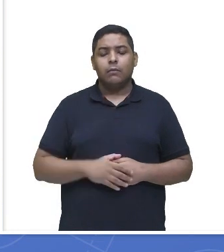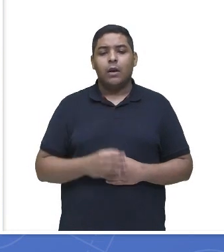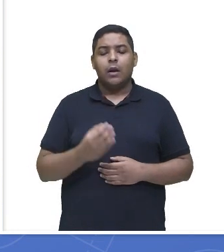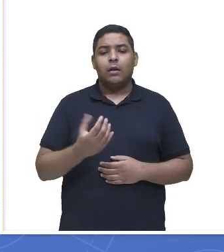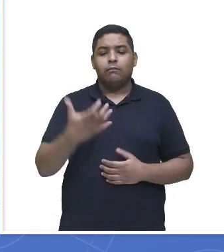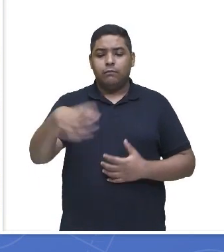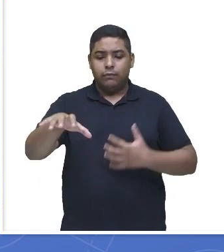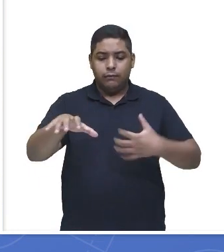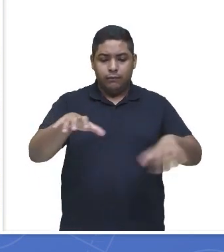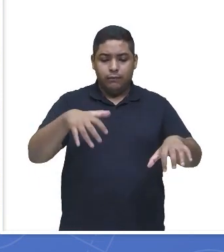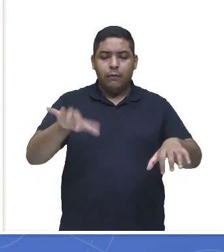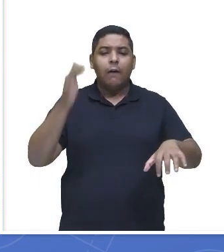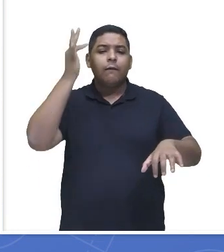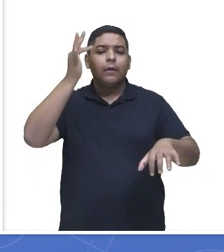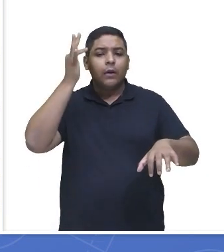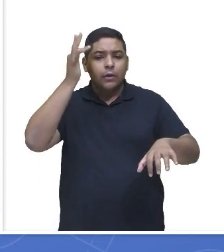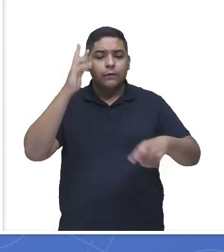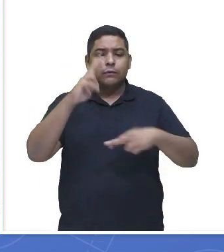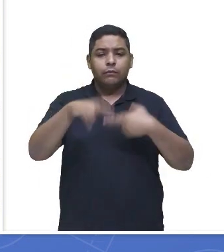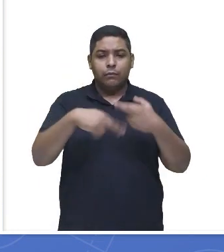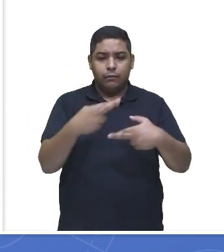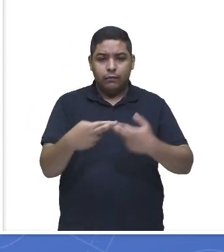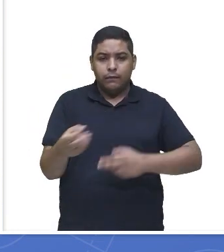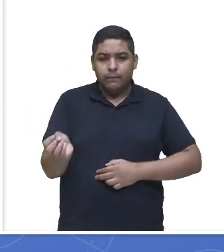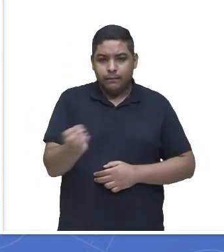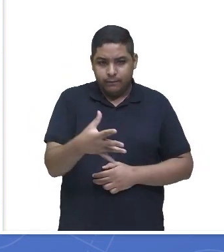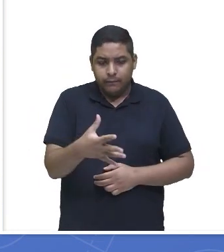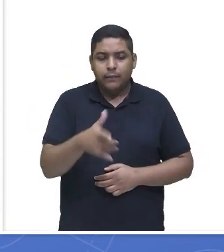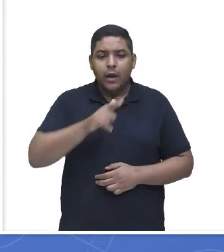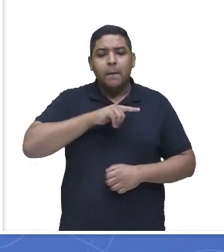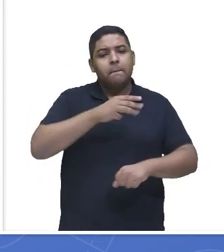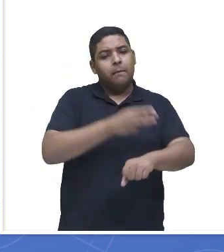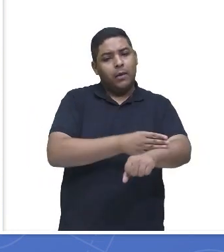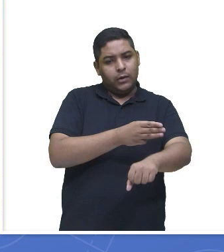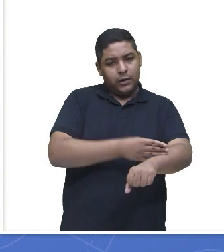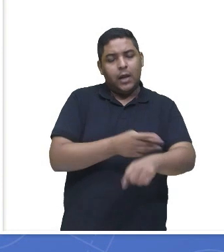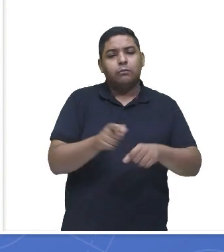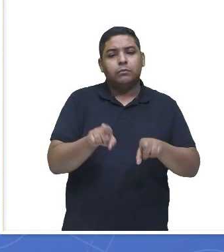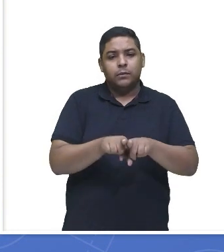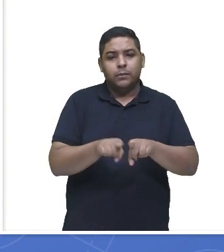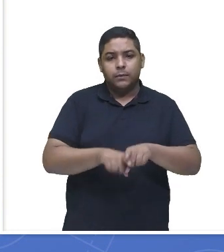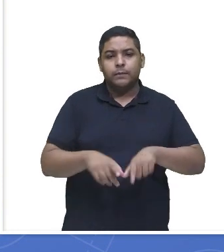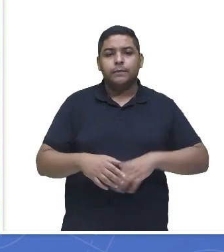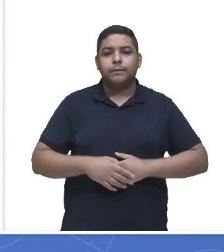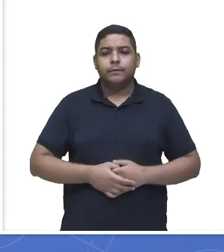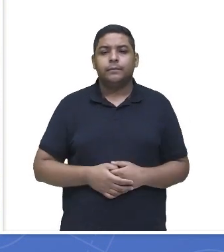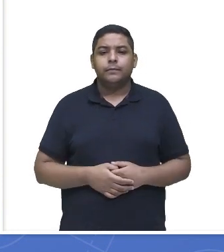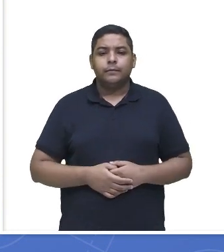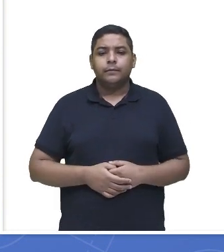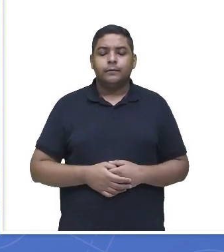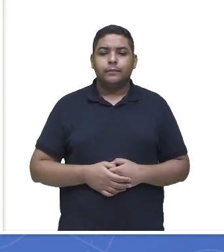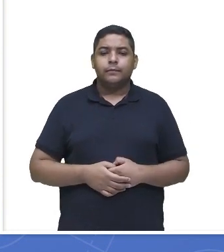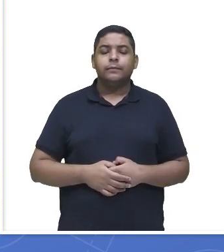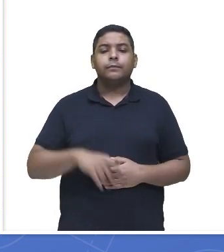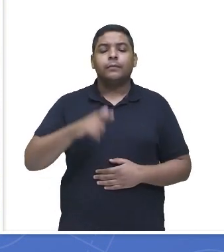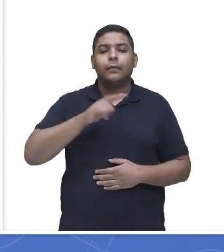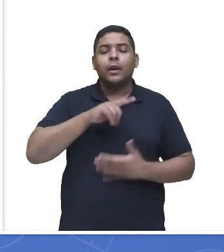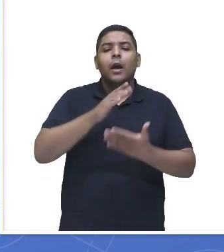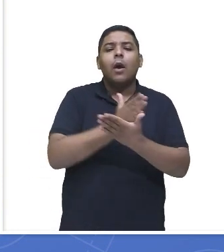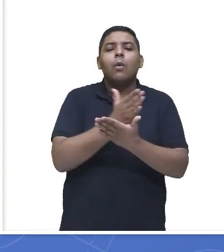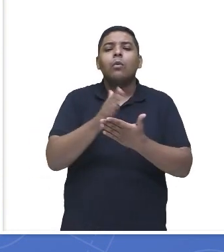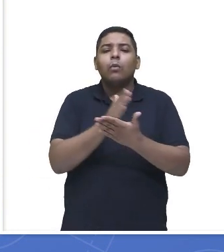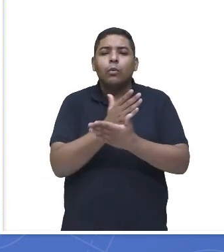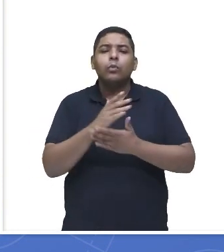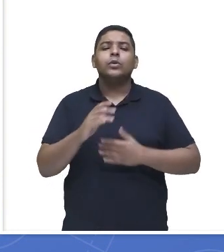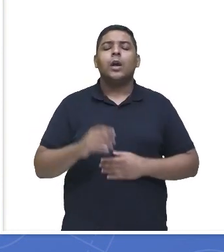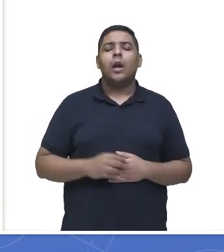e outros filósofos consideram como modernos. Portanto, grande parte dos estudiosos atribui o início